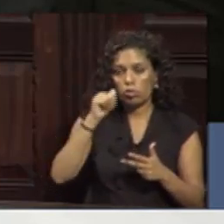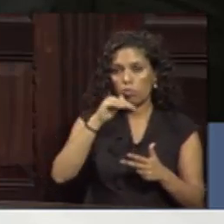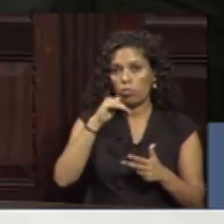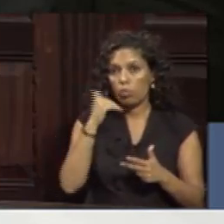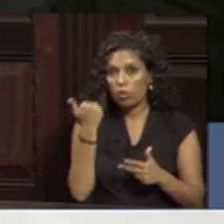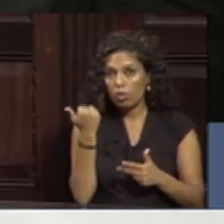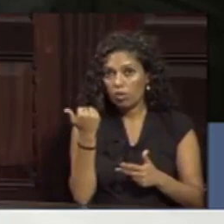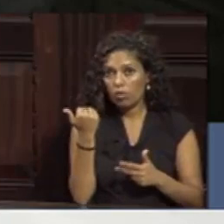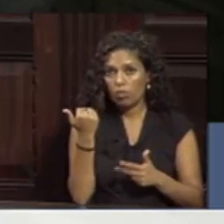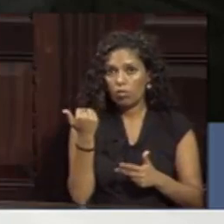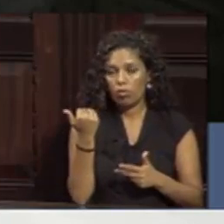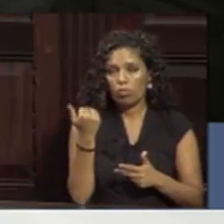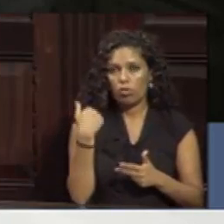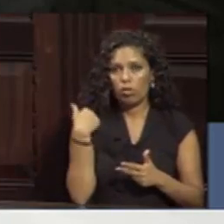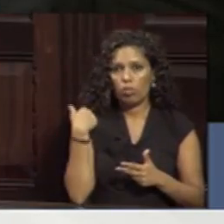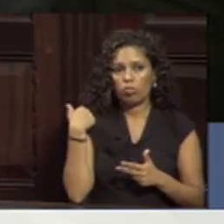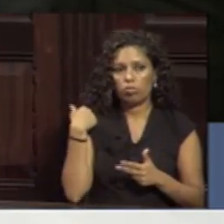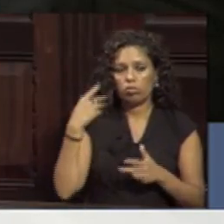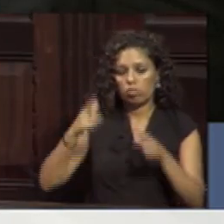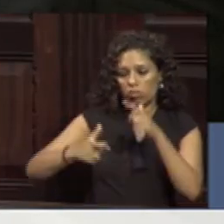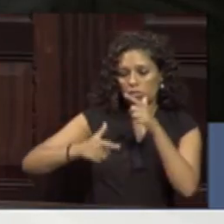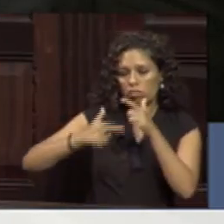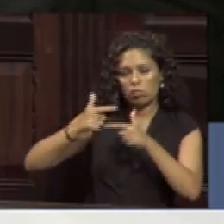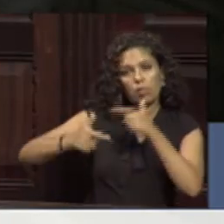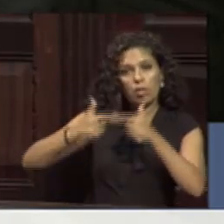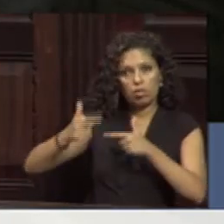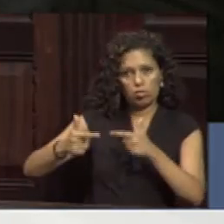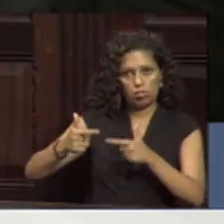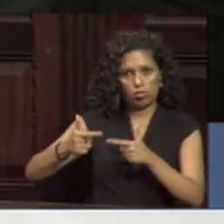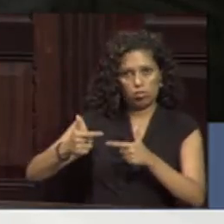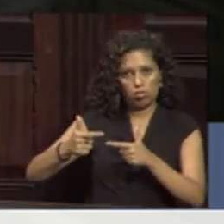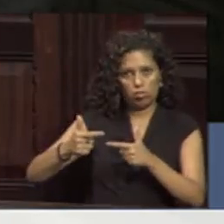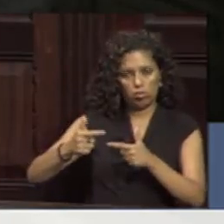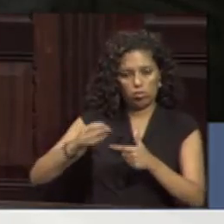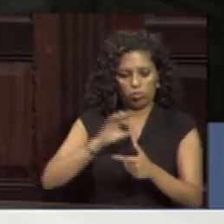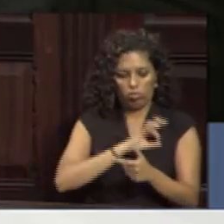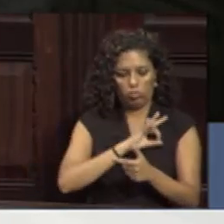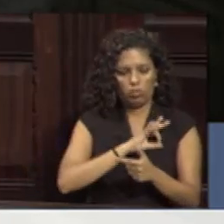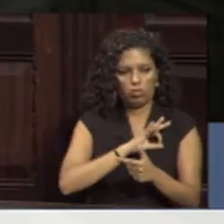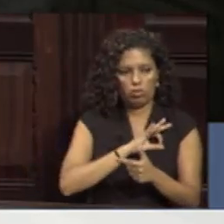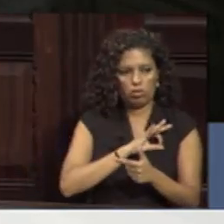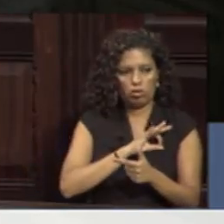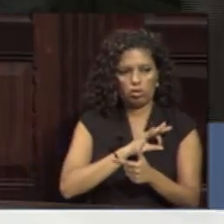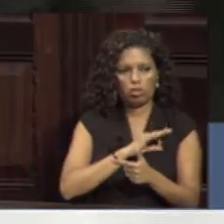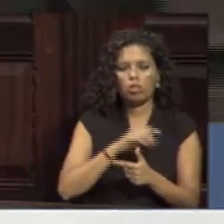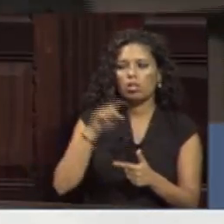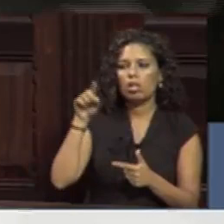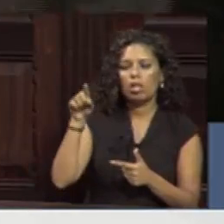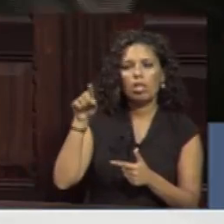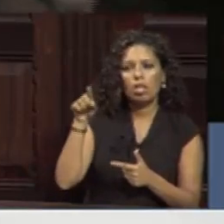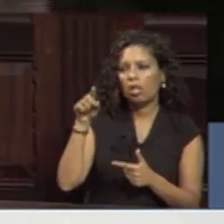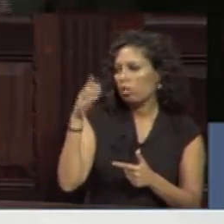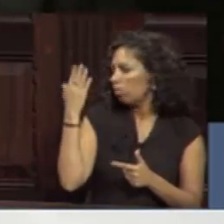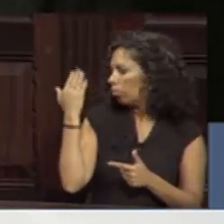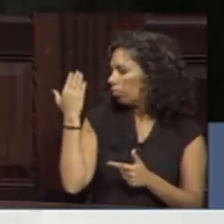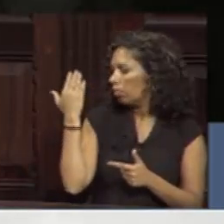várias movimentações do governo federal para que a investigação